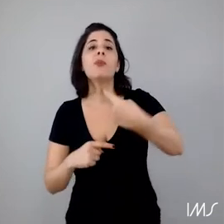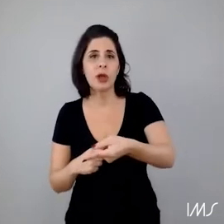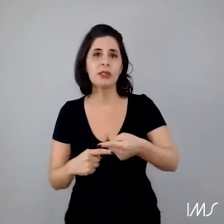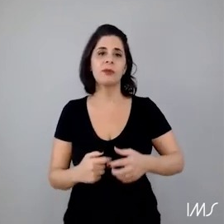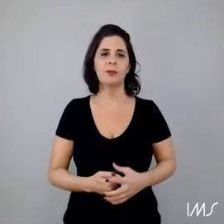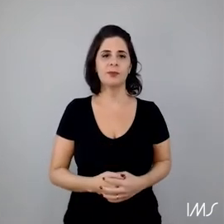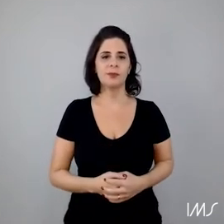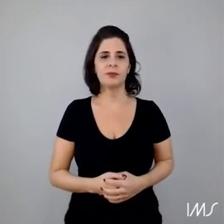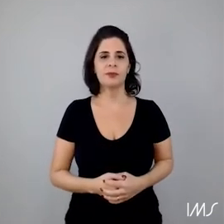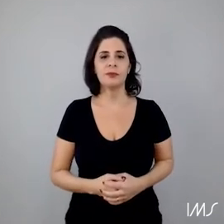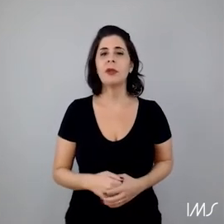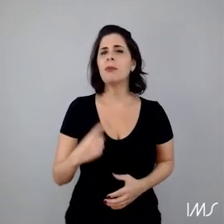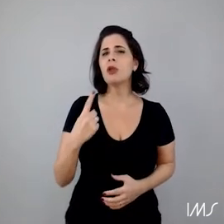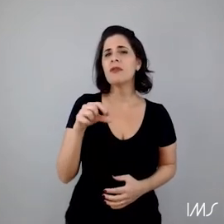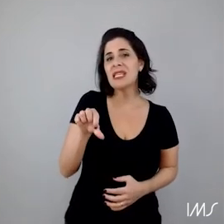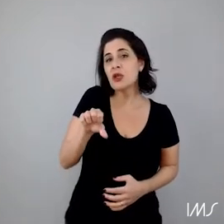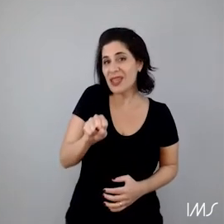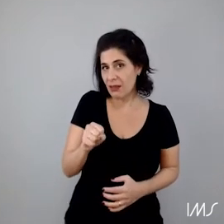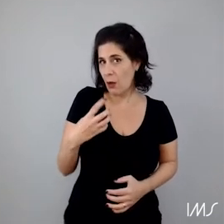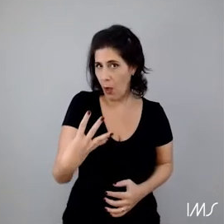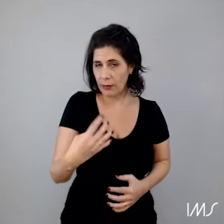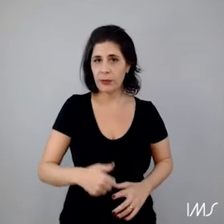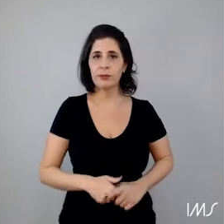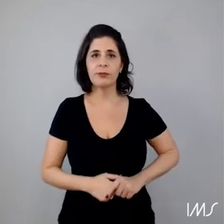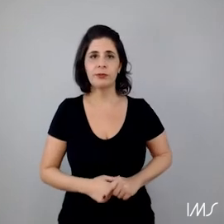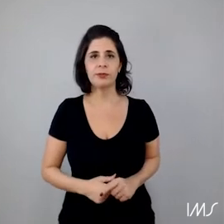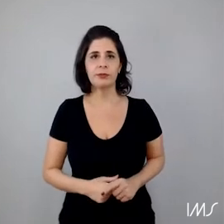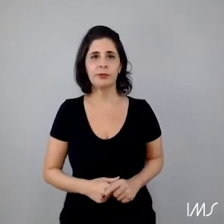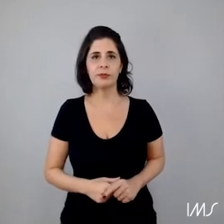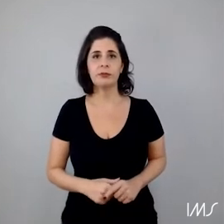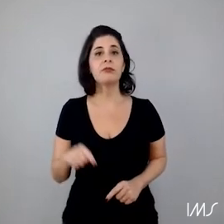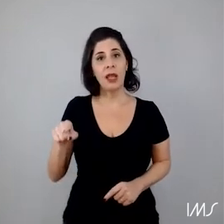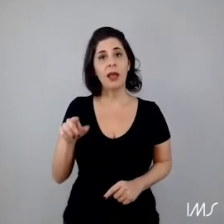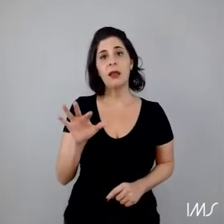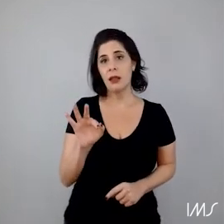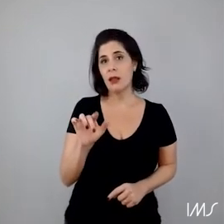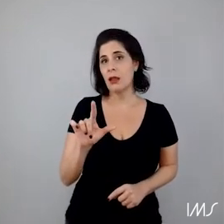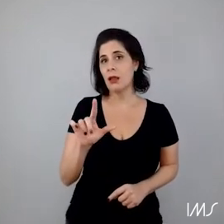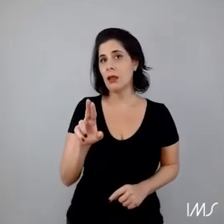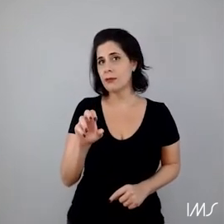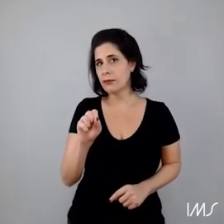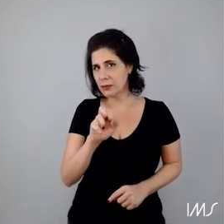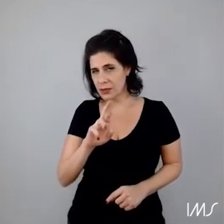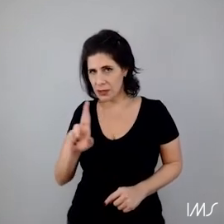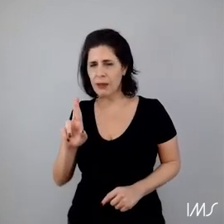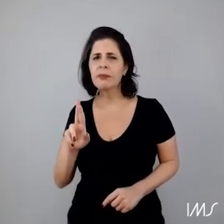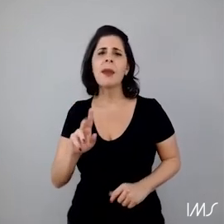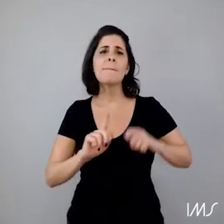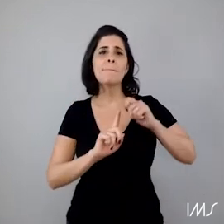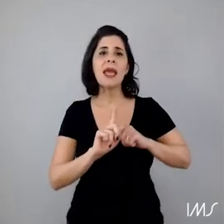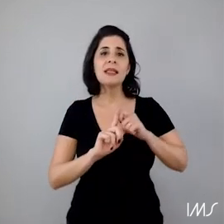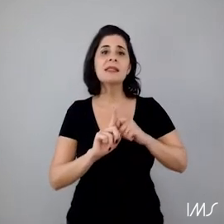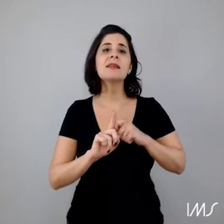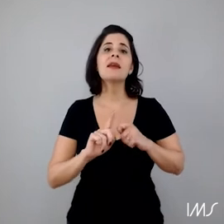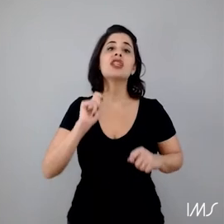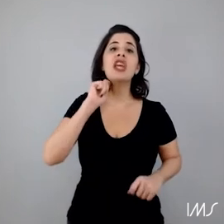84, onde Flusser, em abril de 84, reage à publicação de